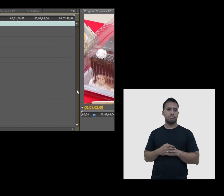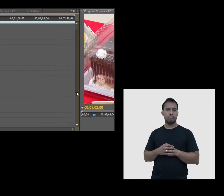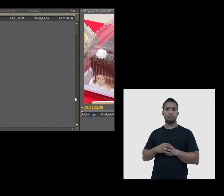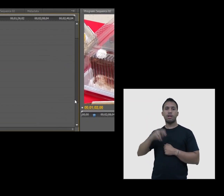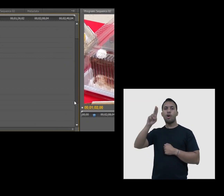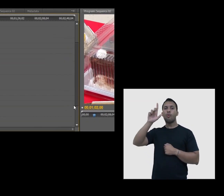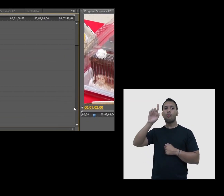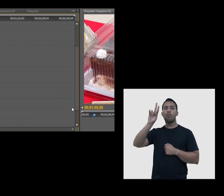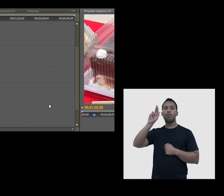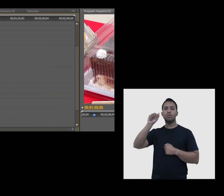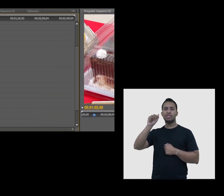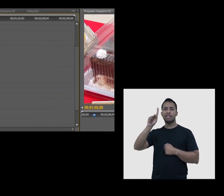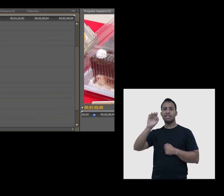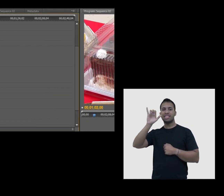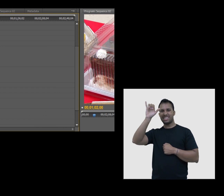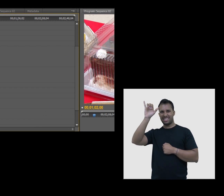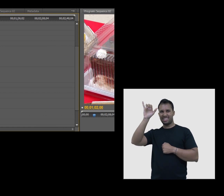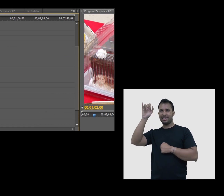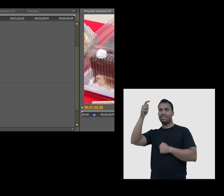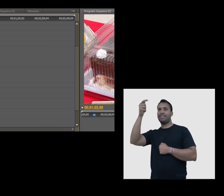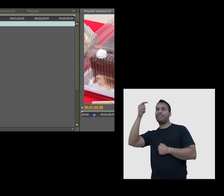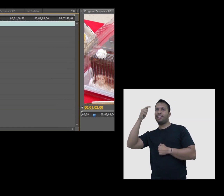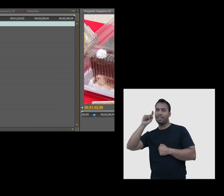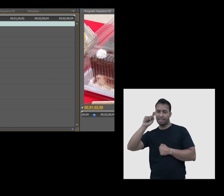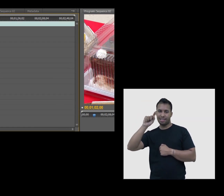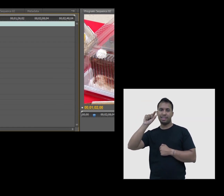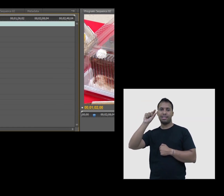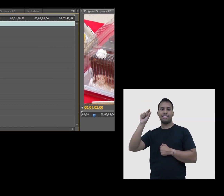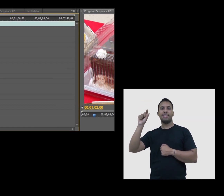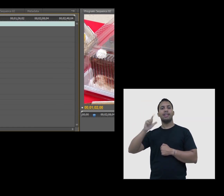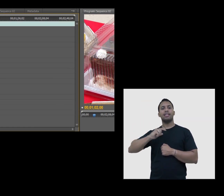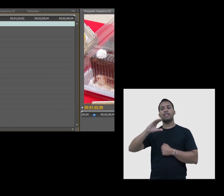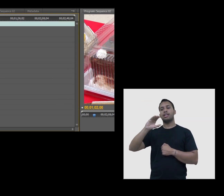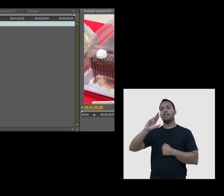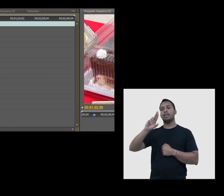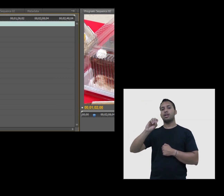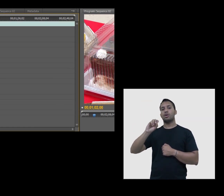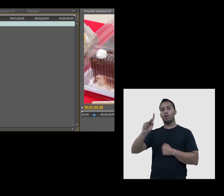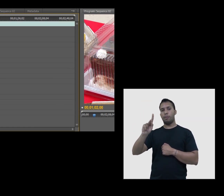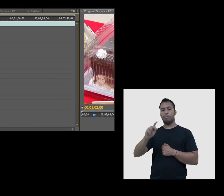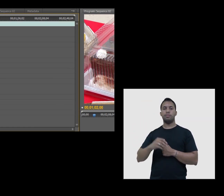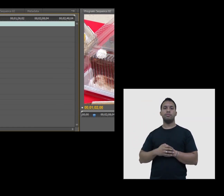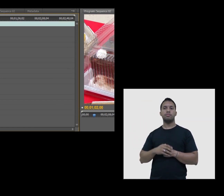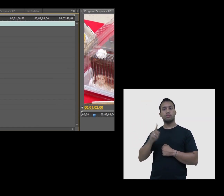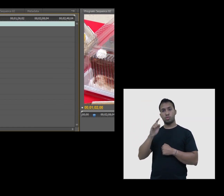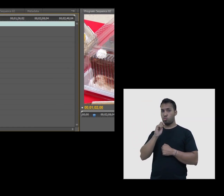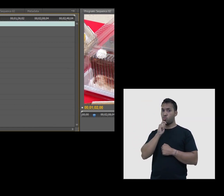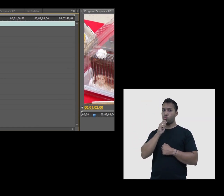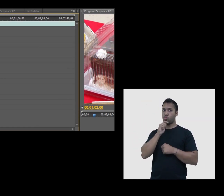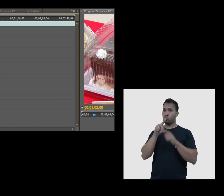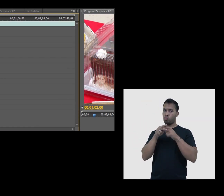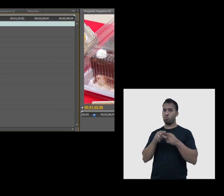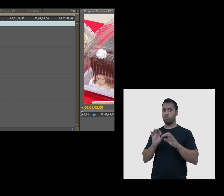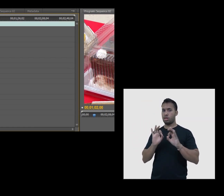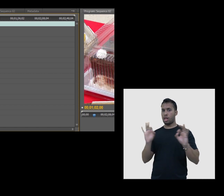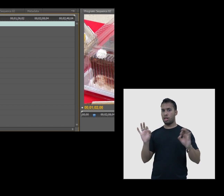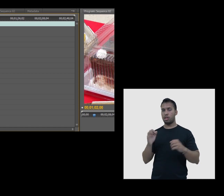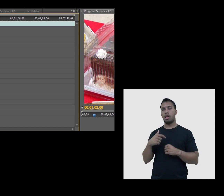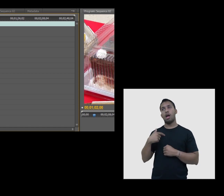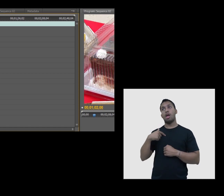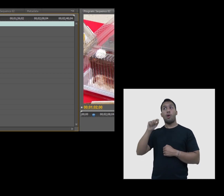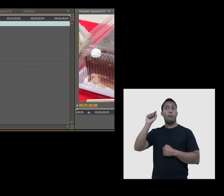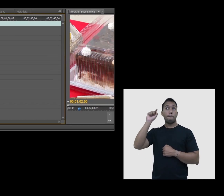acrescentado mais um efeito lá, ó, abaixo do Ultra Key. A gente tem agora o crop, que por enquanto ele ainda não fez nada,